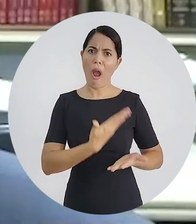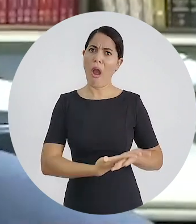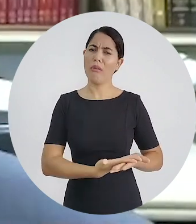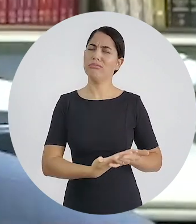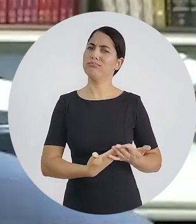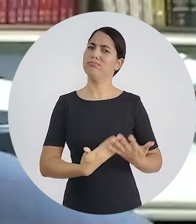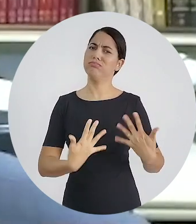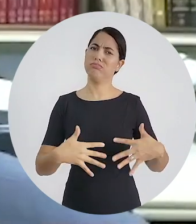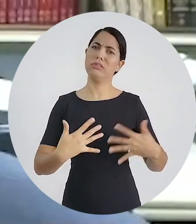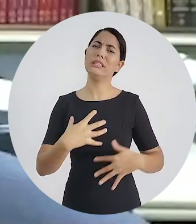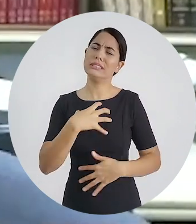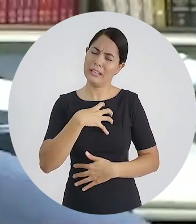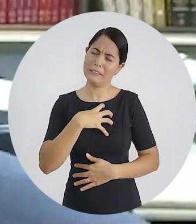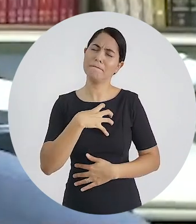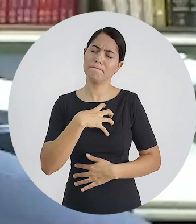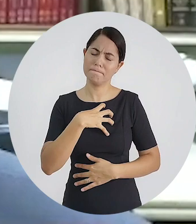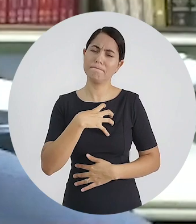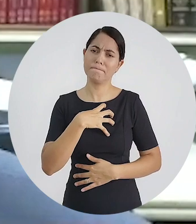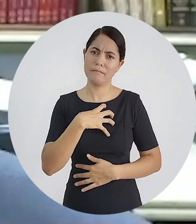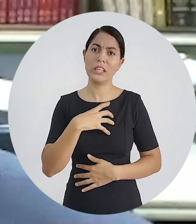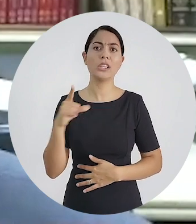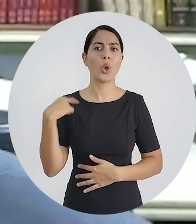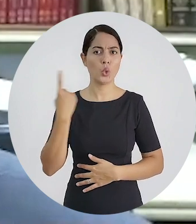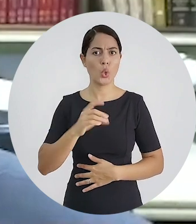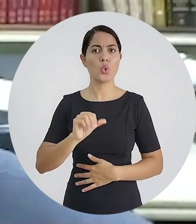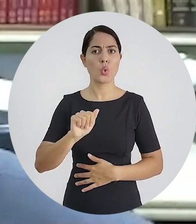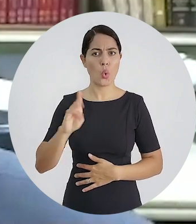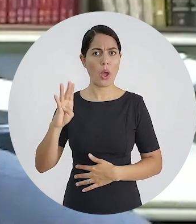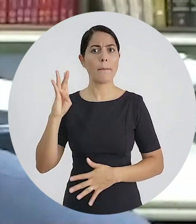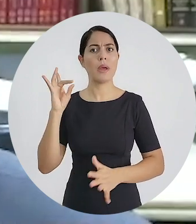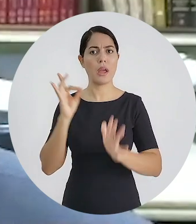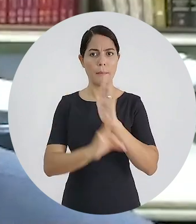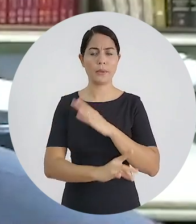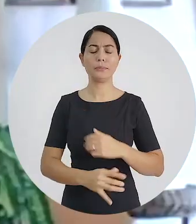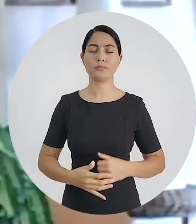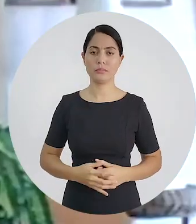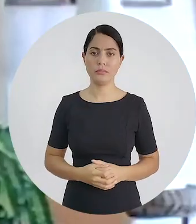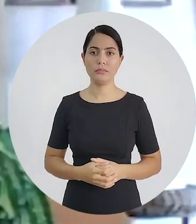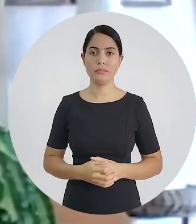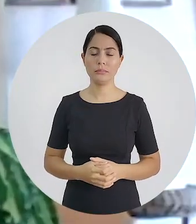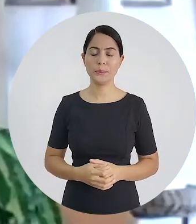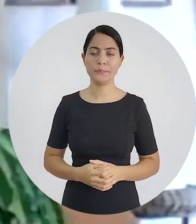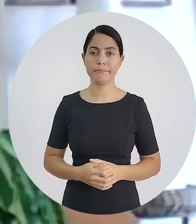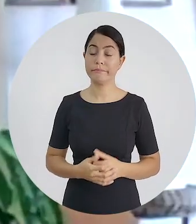o repúdio da Ordem dos Advogados do Brasil é total a situações como essas.